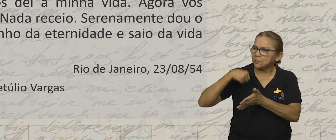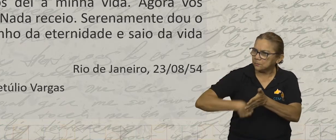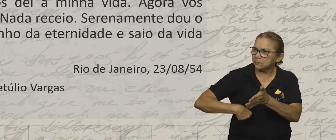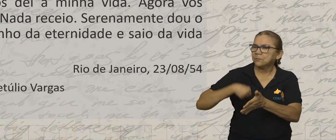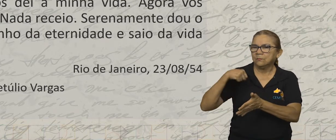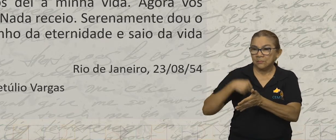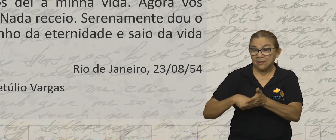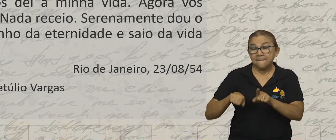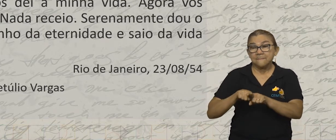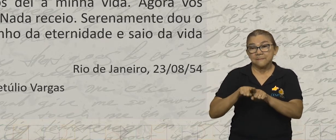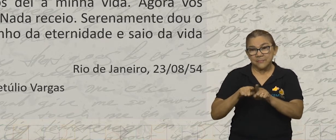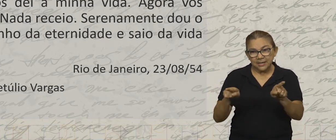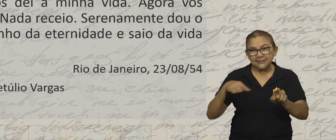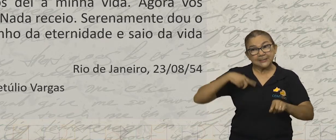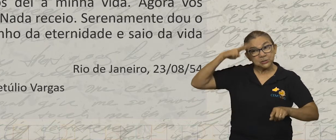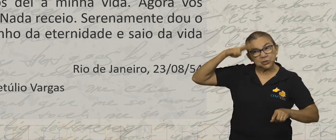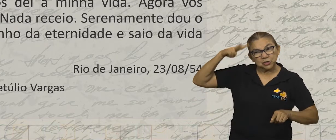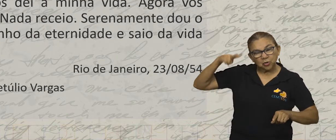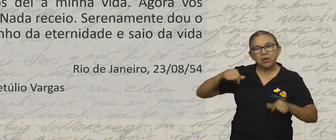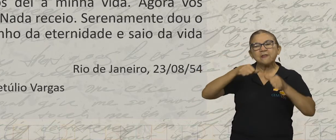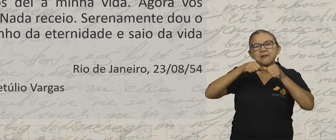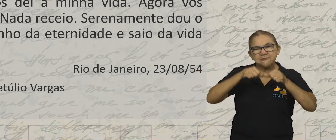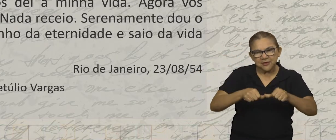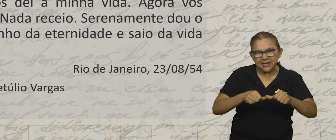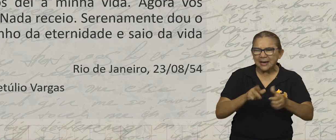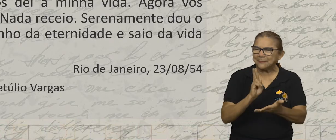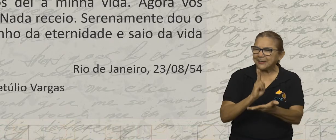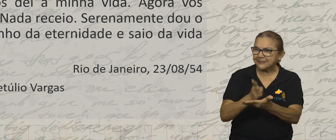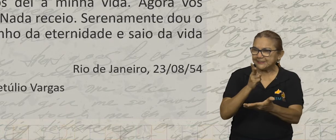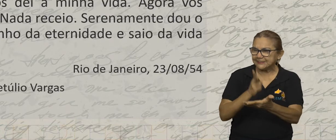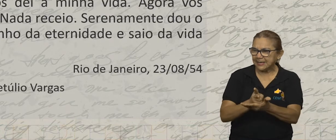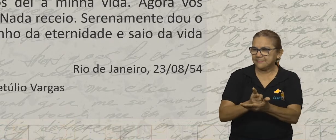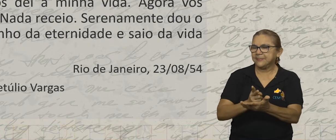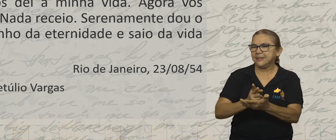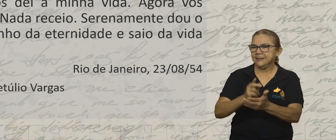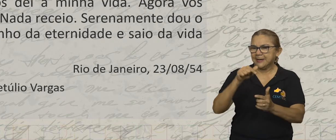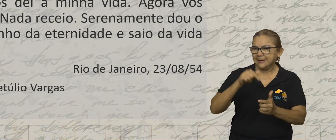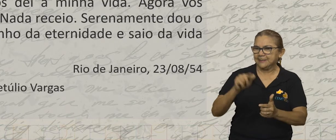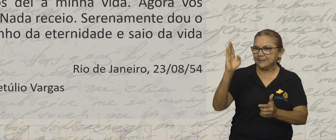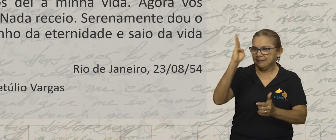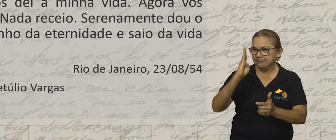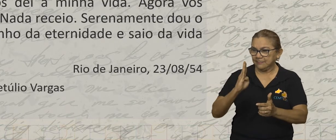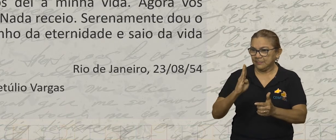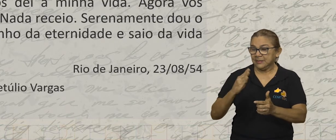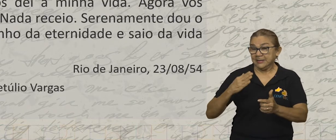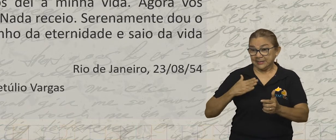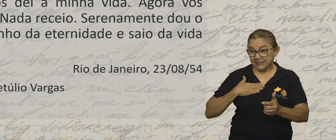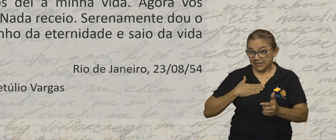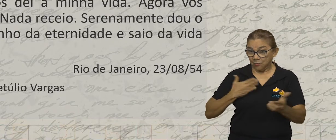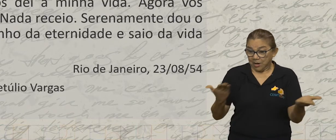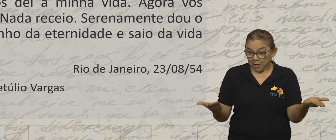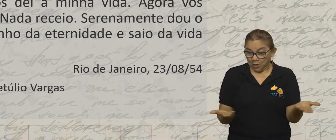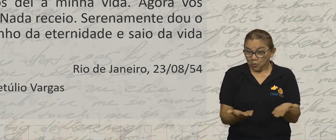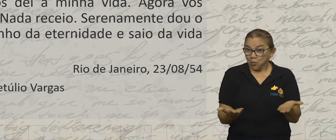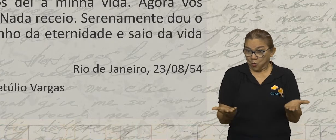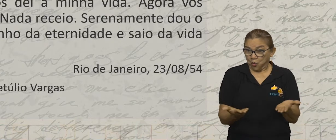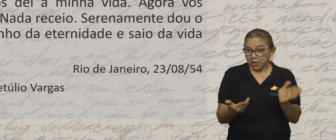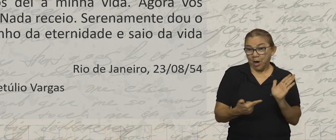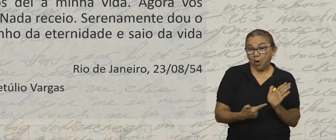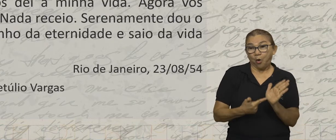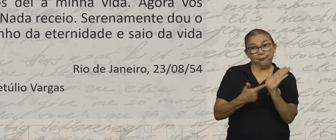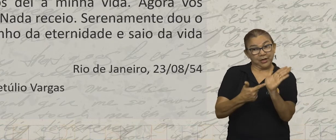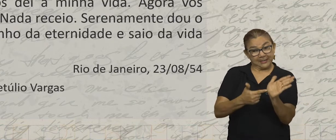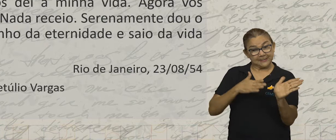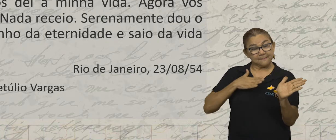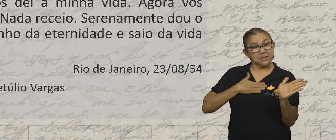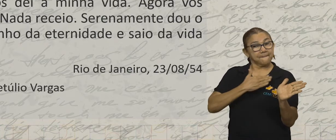ficará para sempre em sua alma, e meu sangue será o preço do seu resgate. Agora vos ofereço a minha